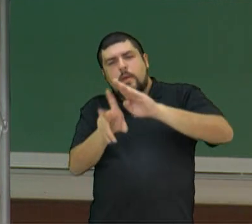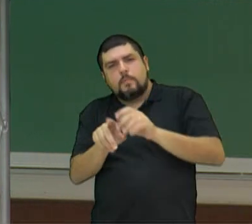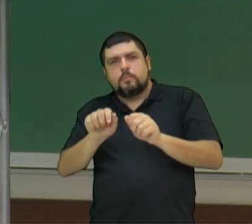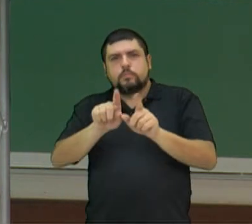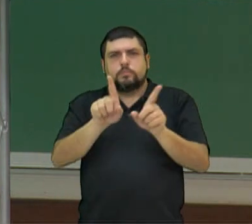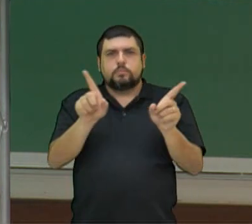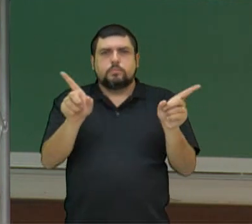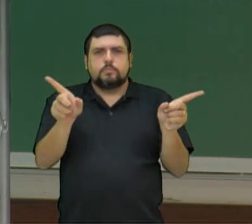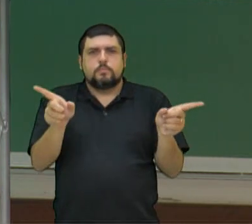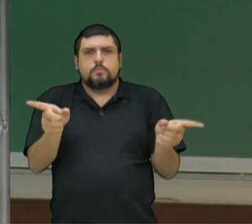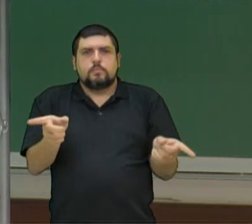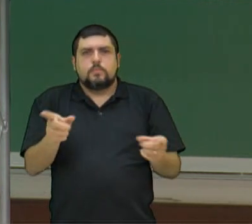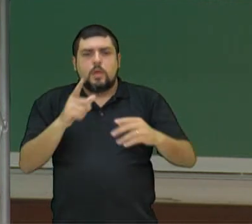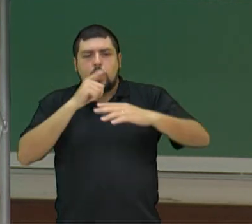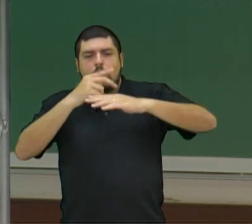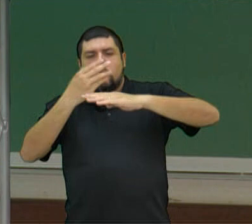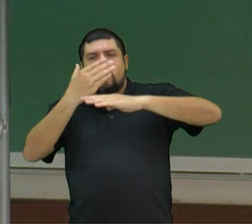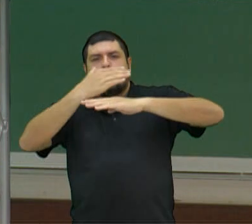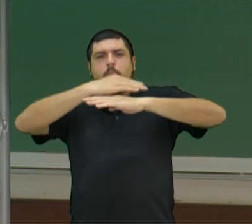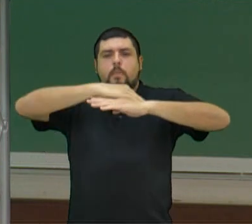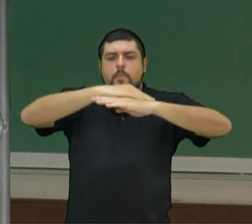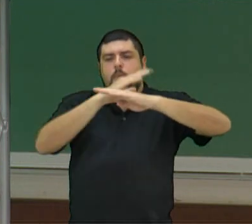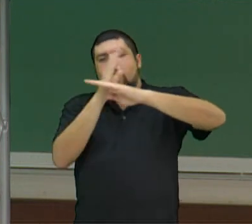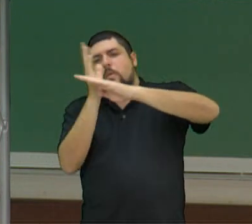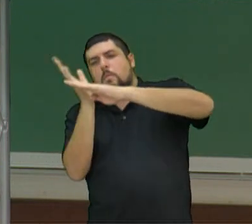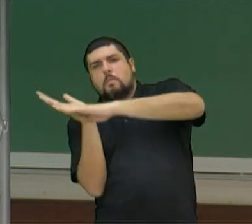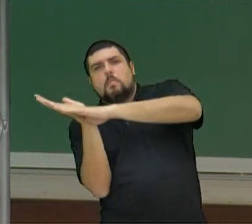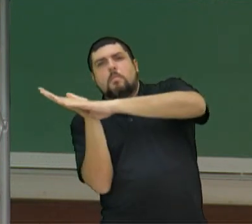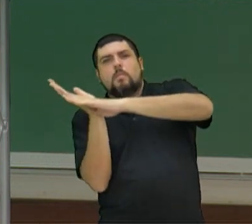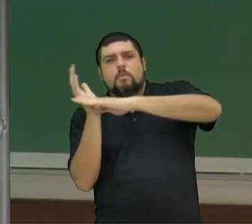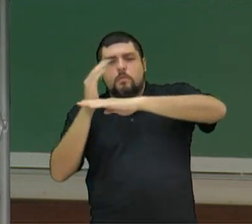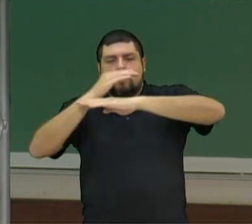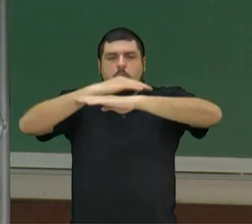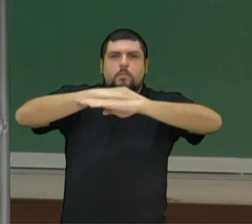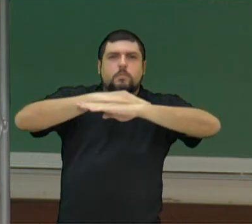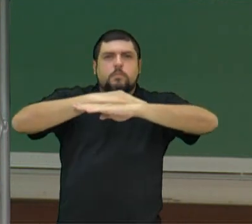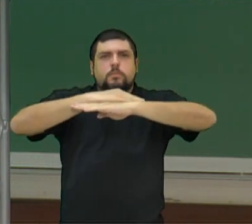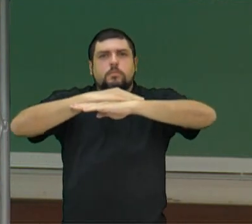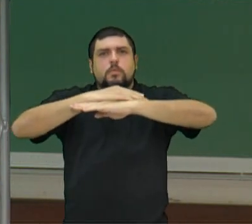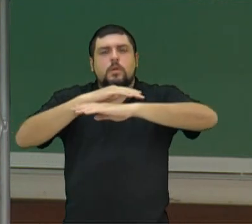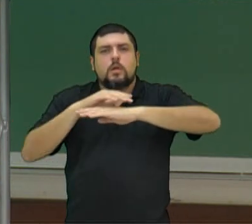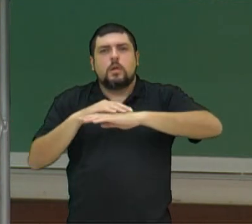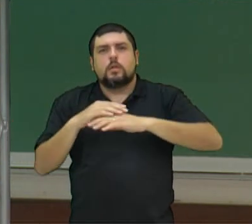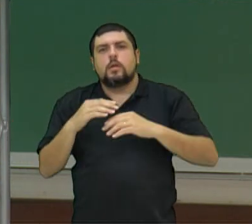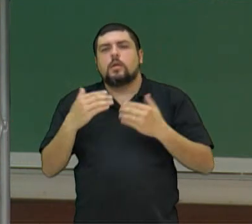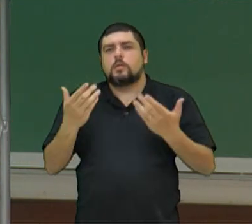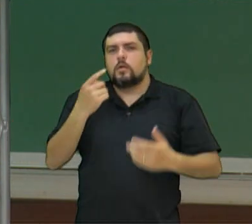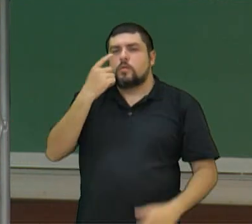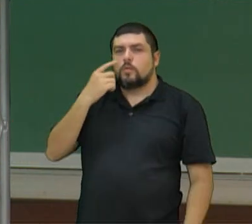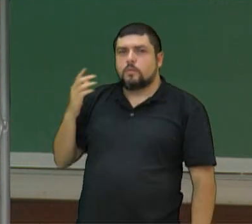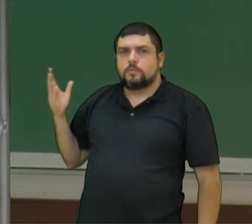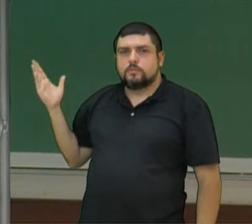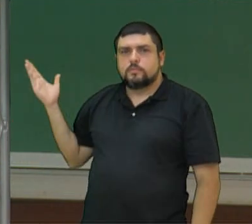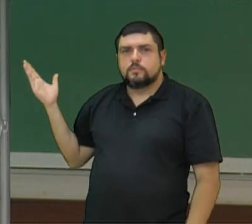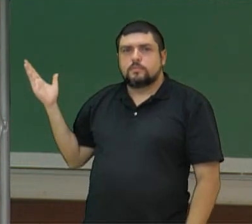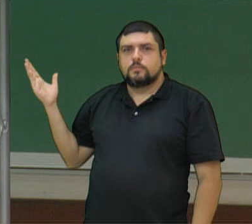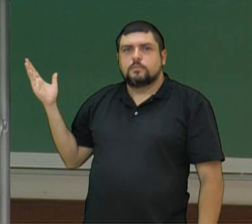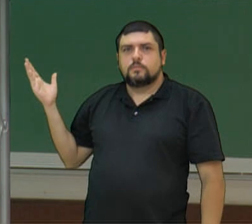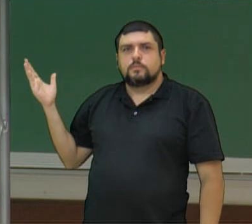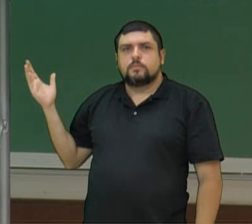na superfície da água, com uma perna para cada lado, abrindo ó, em